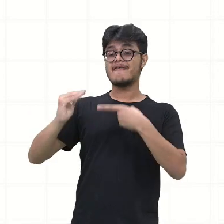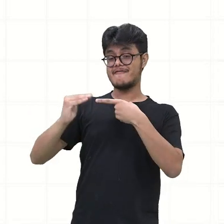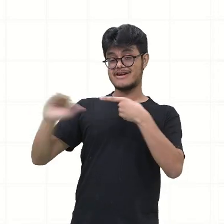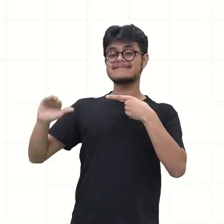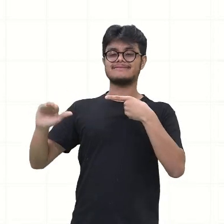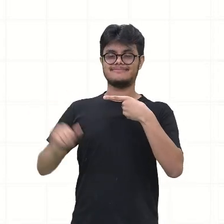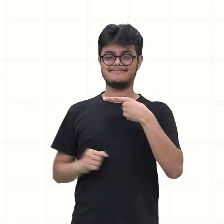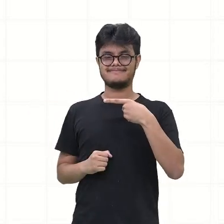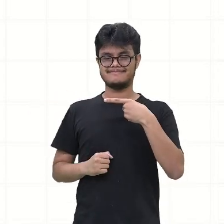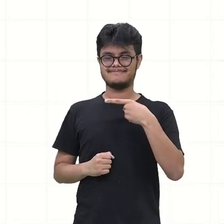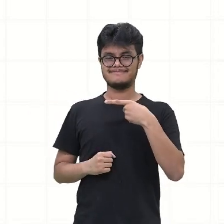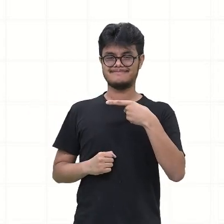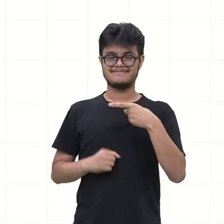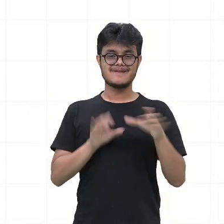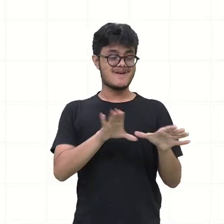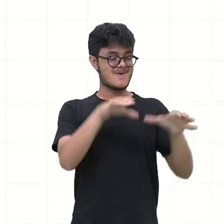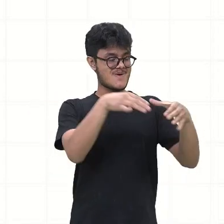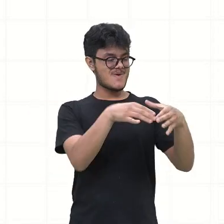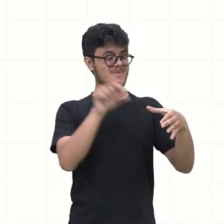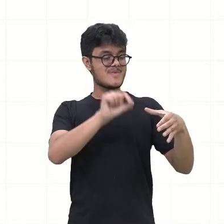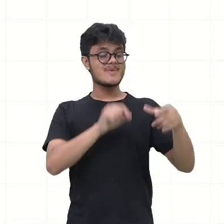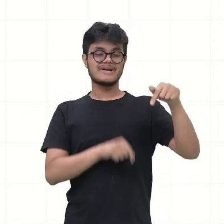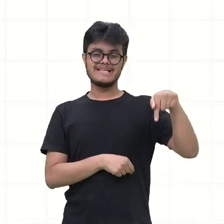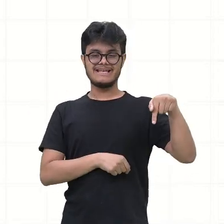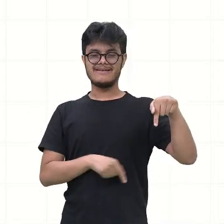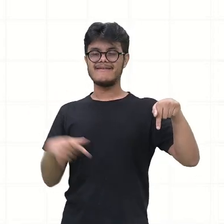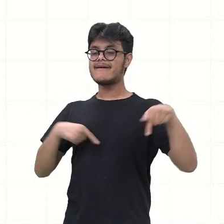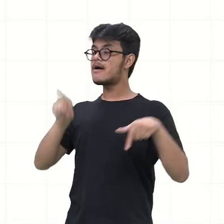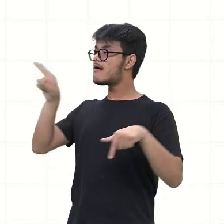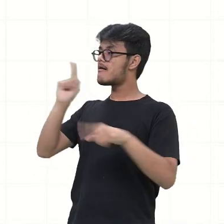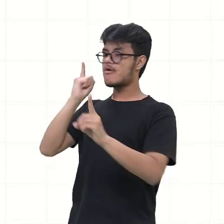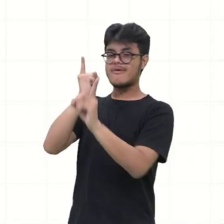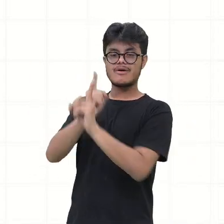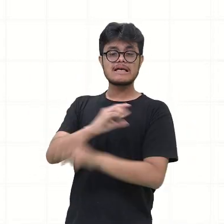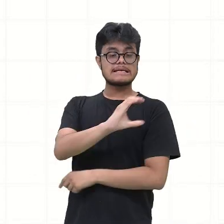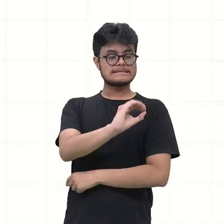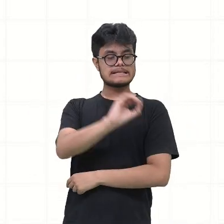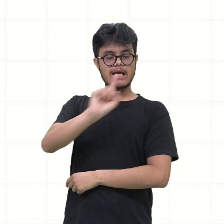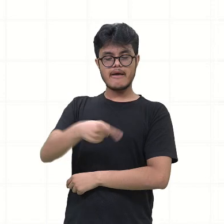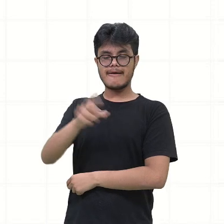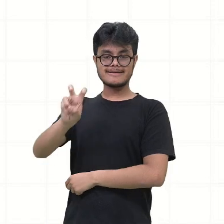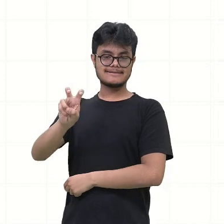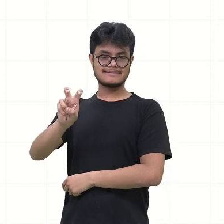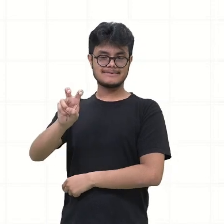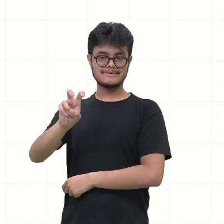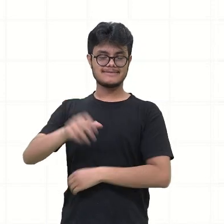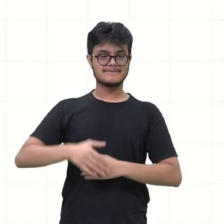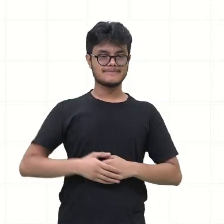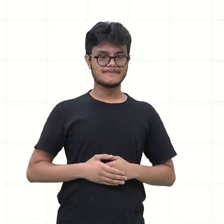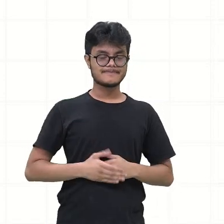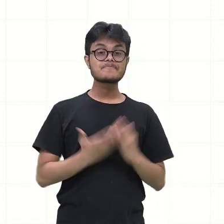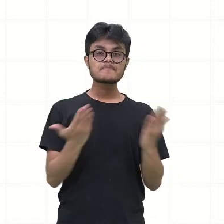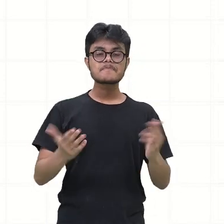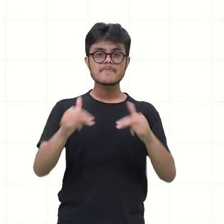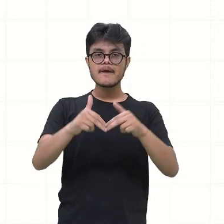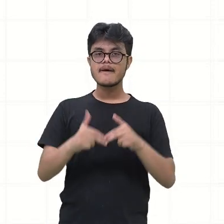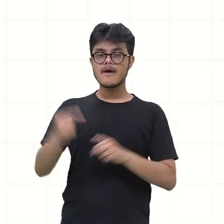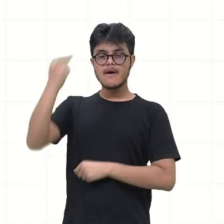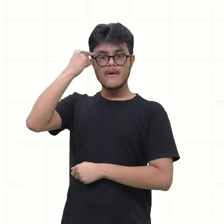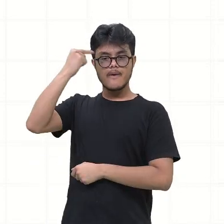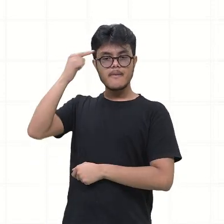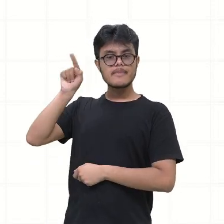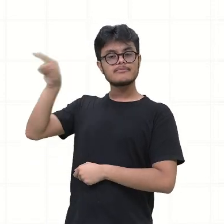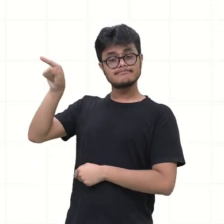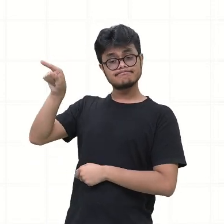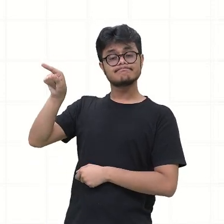número fracionário, que se você dividir aí na calculadora vai encontrar 0,5. Então aqui essa é a ideia dos